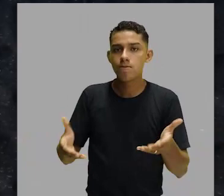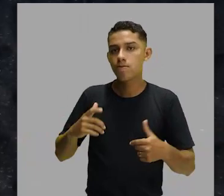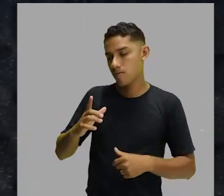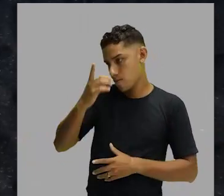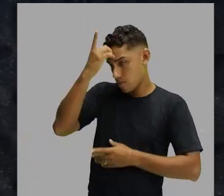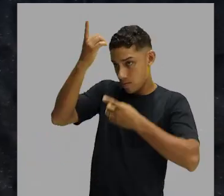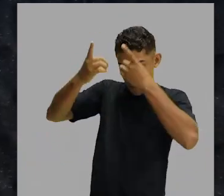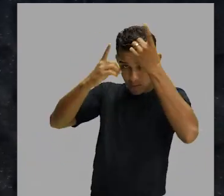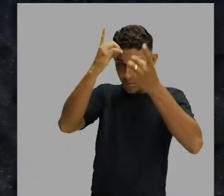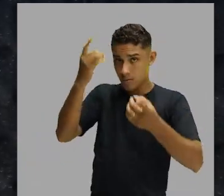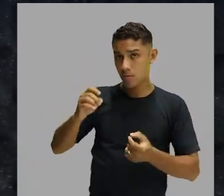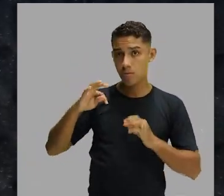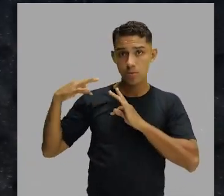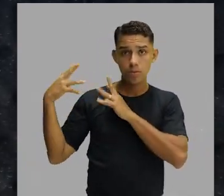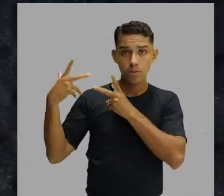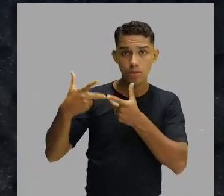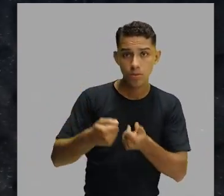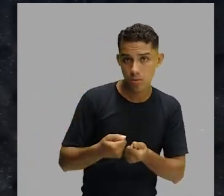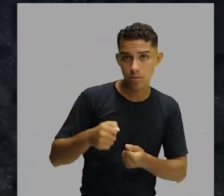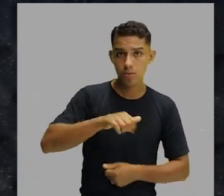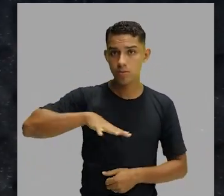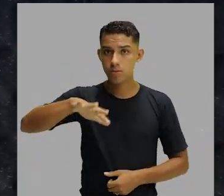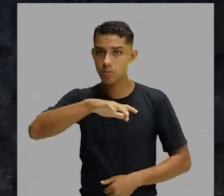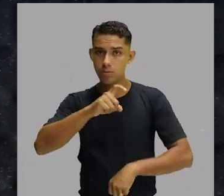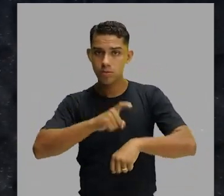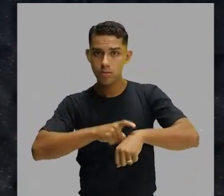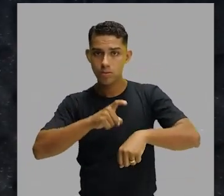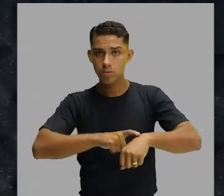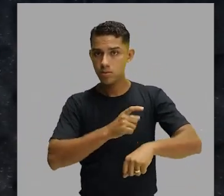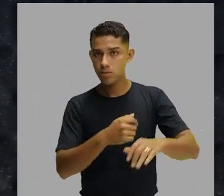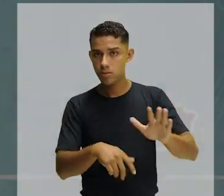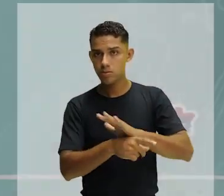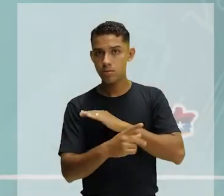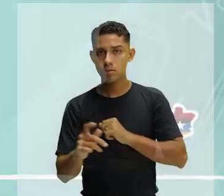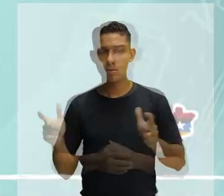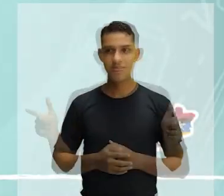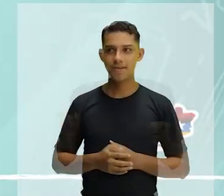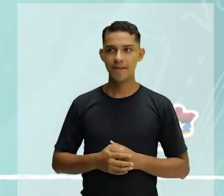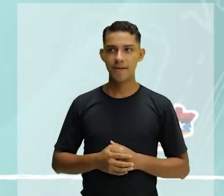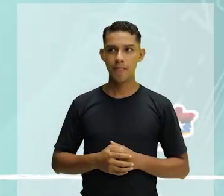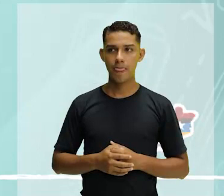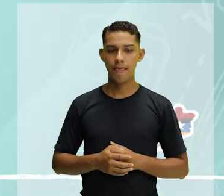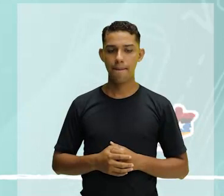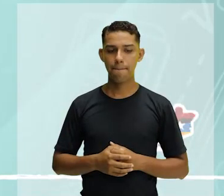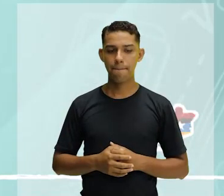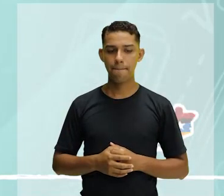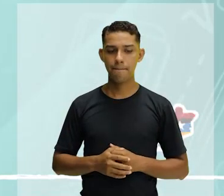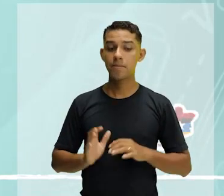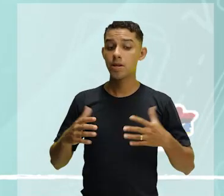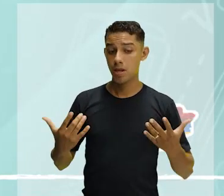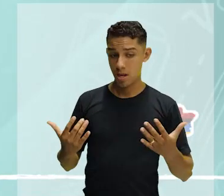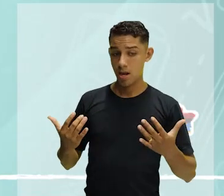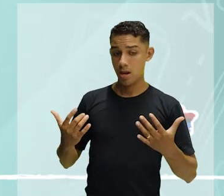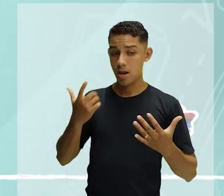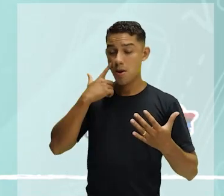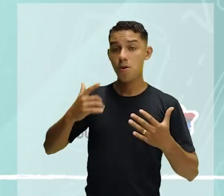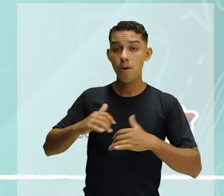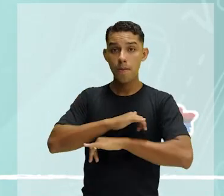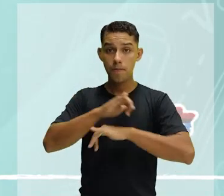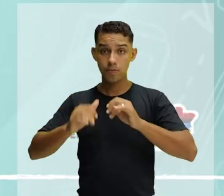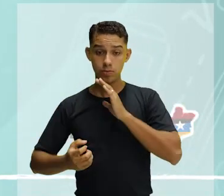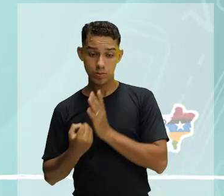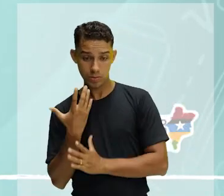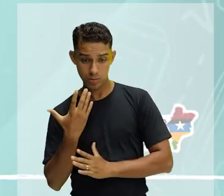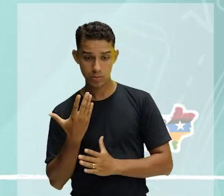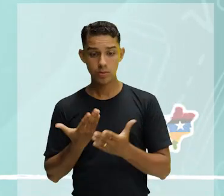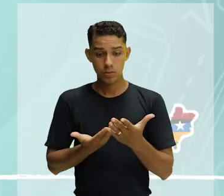serem difundidas em todo um espaço de tempo mais curto, tá bom? Então a invenção da imprensa móvel, a